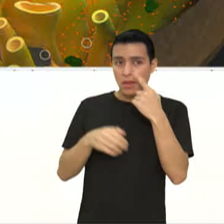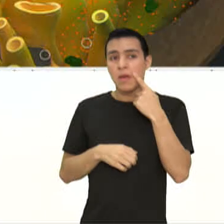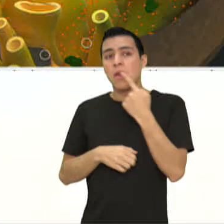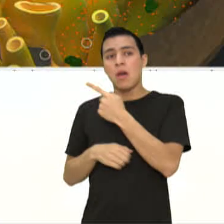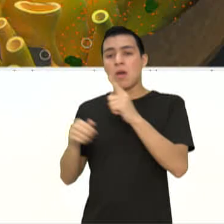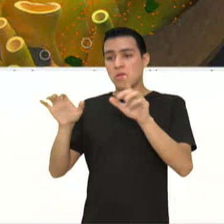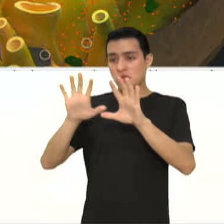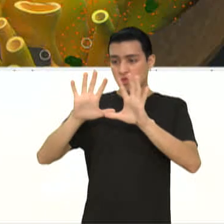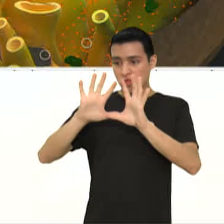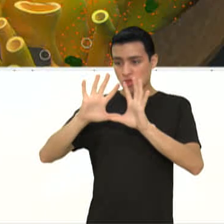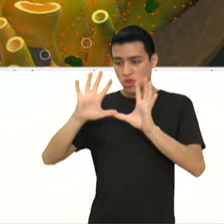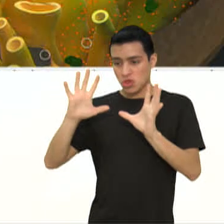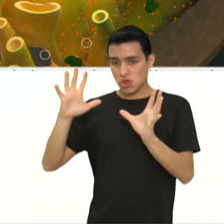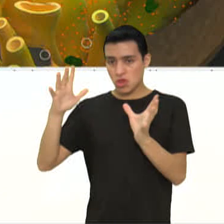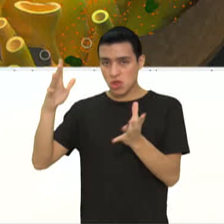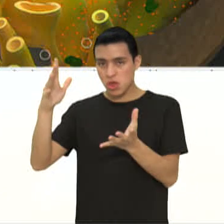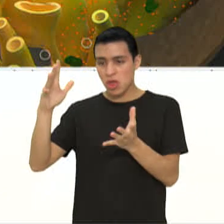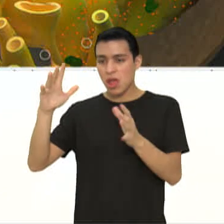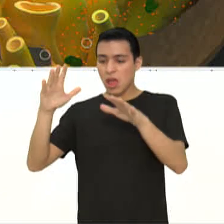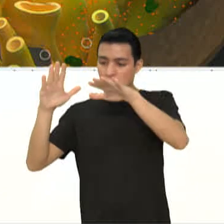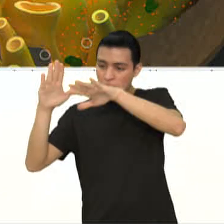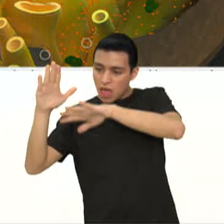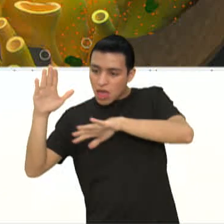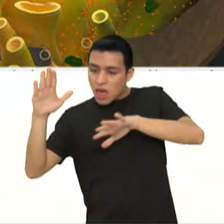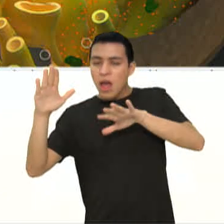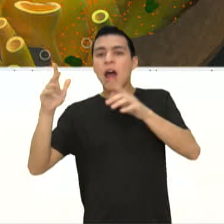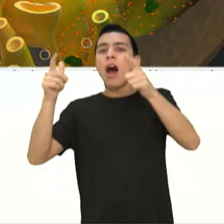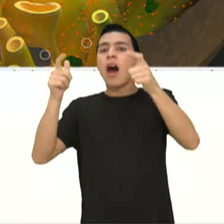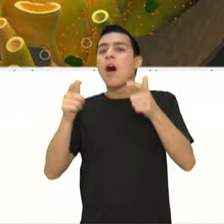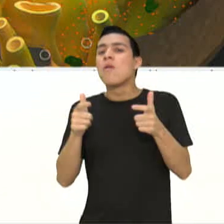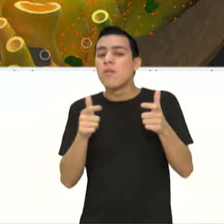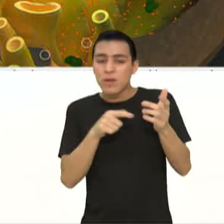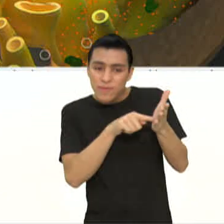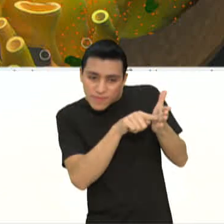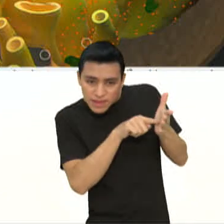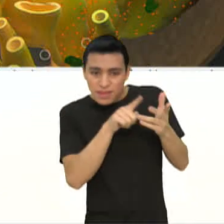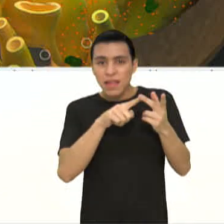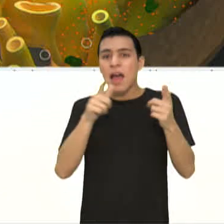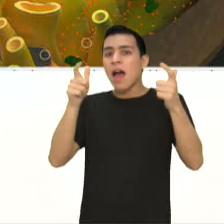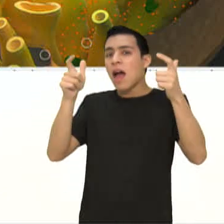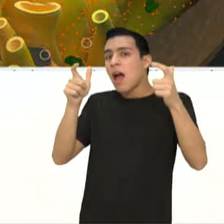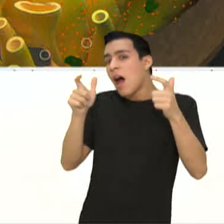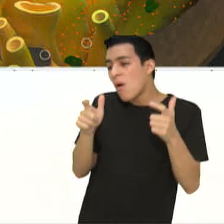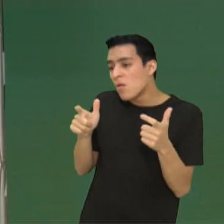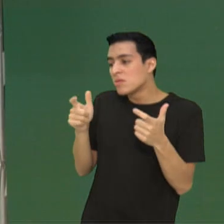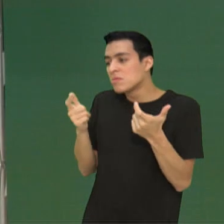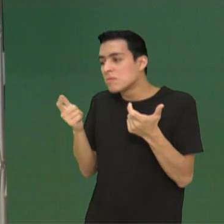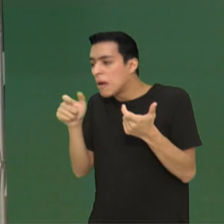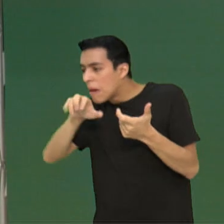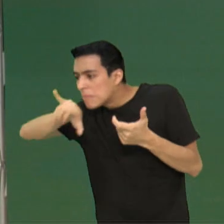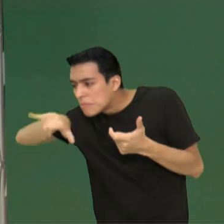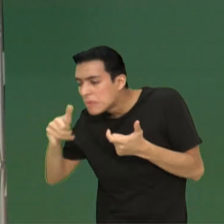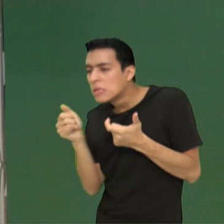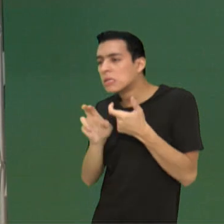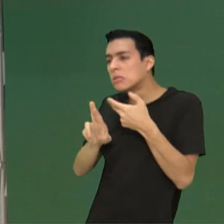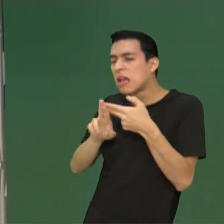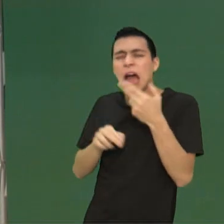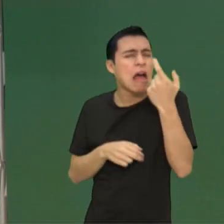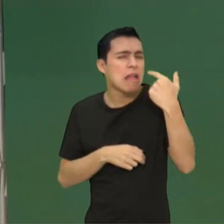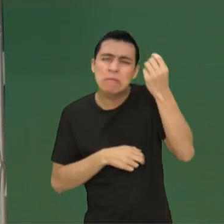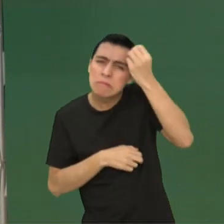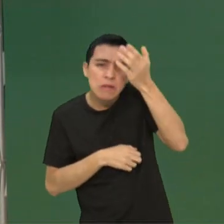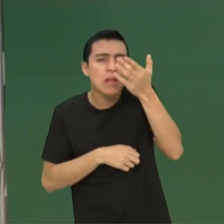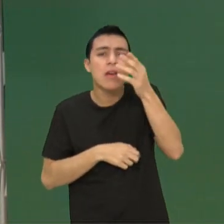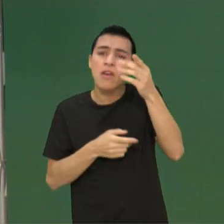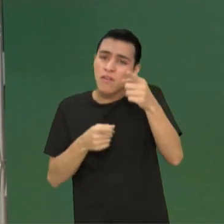Já recomendei para vocês aonde acessar essa célula, aonde usar os recursos que tem disponível sobre isso. Não lembra, volta lá na